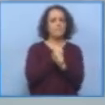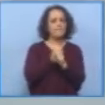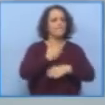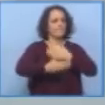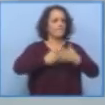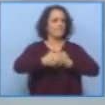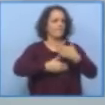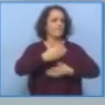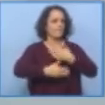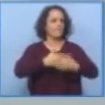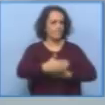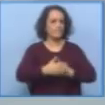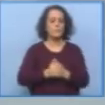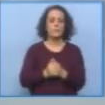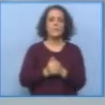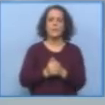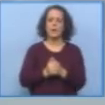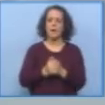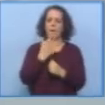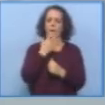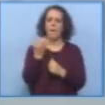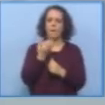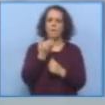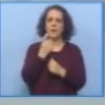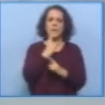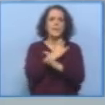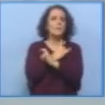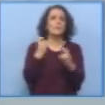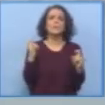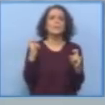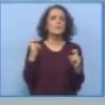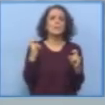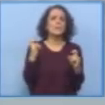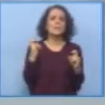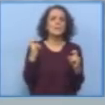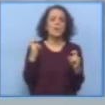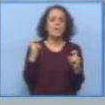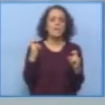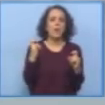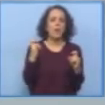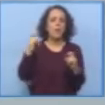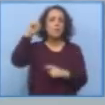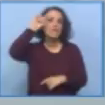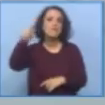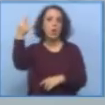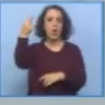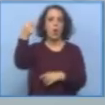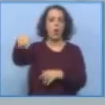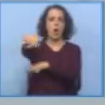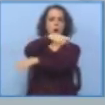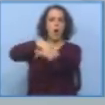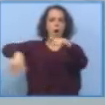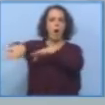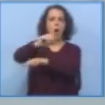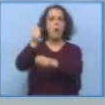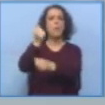facto, era impossível não agarrarmos ou não nos deixarmos agarrar, que era um movimento simultâneo, por